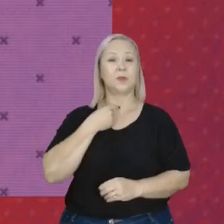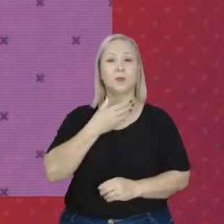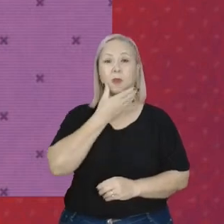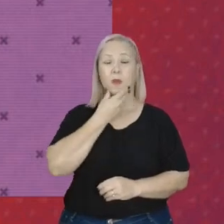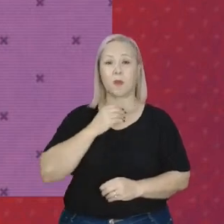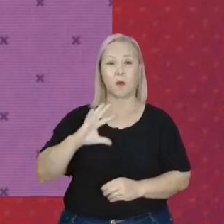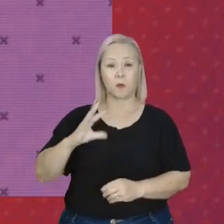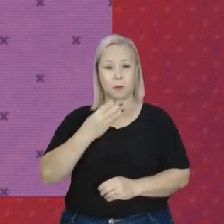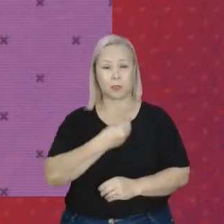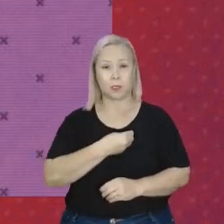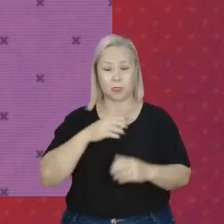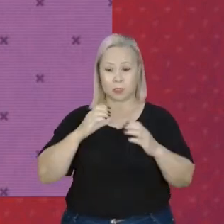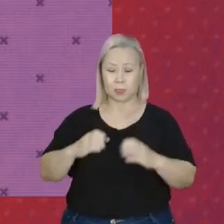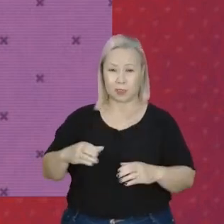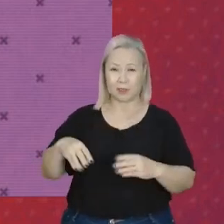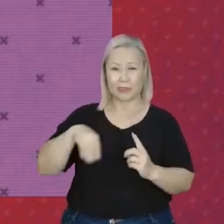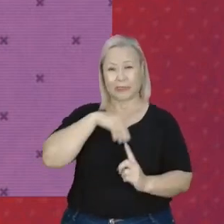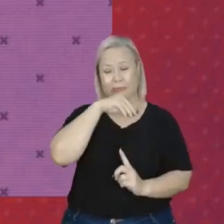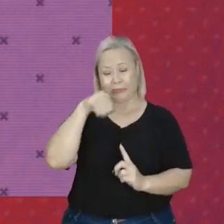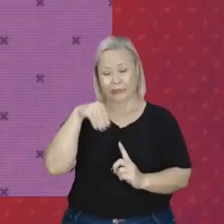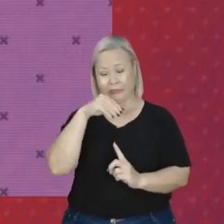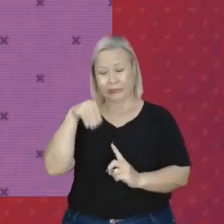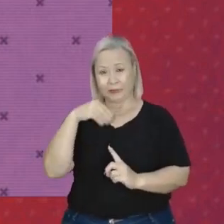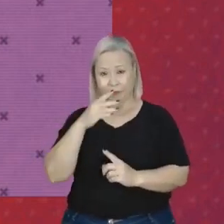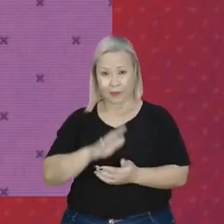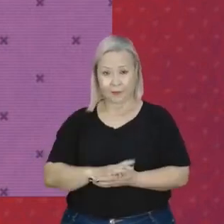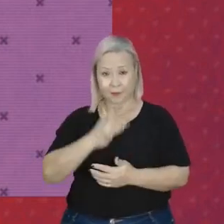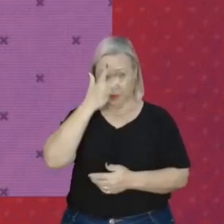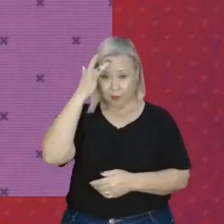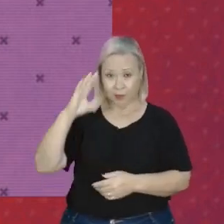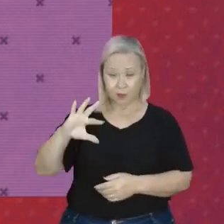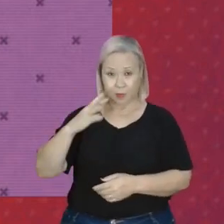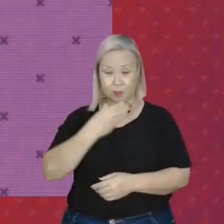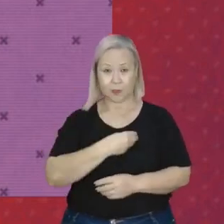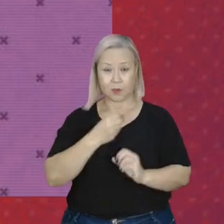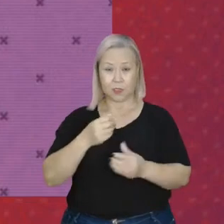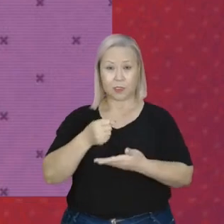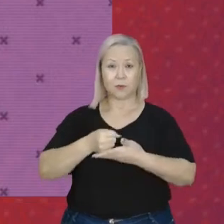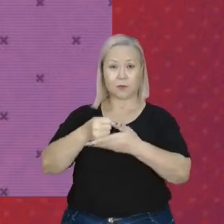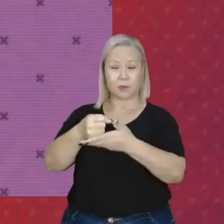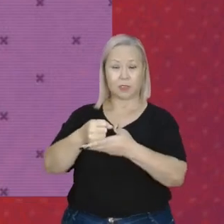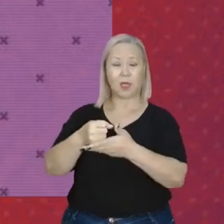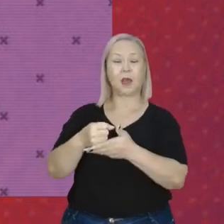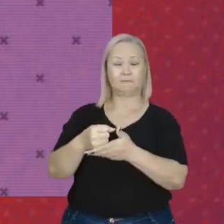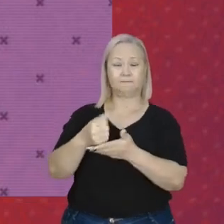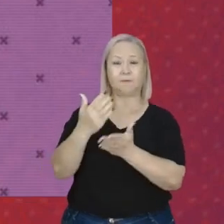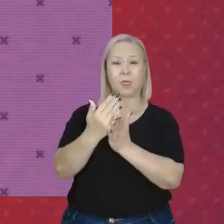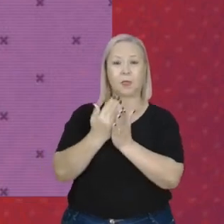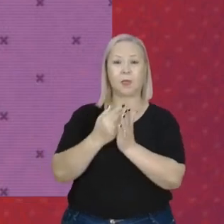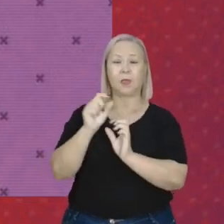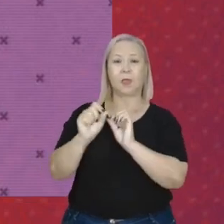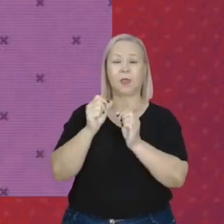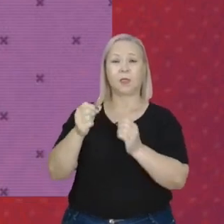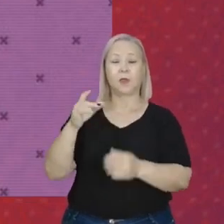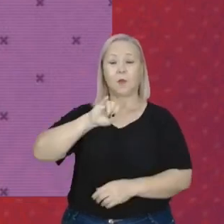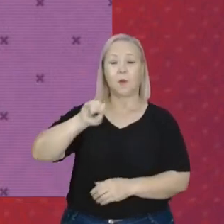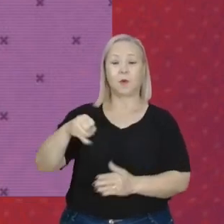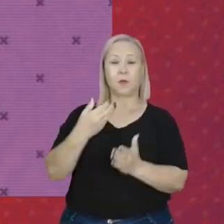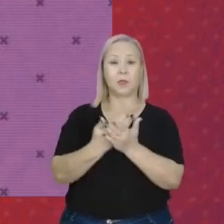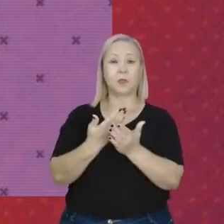trans em situação de vulnerabilidade. As pessoas trans beneficiadas pelo programa tinham a oportunidade de estudar e